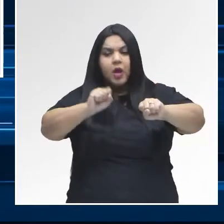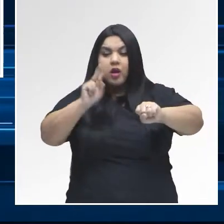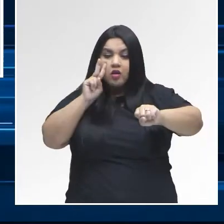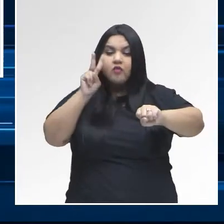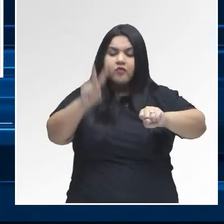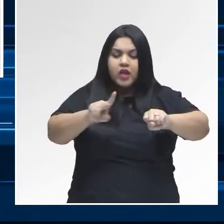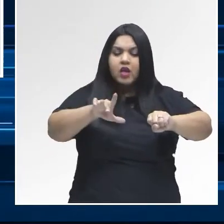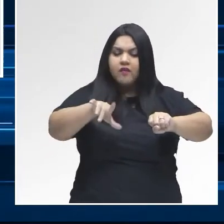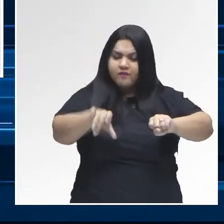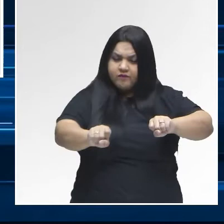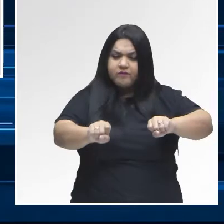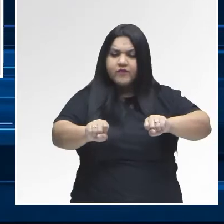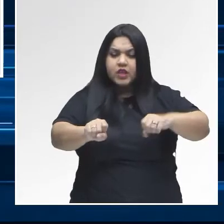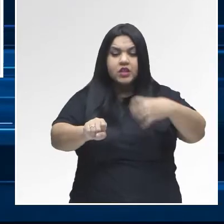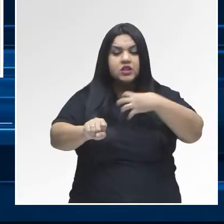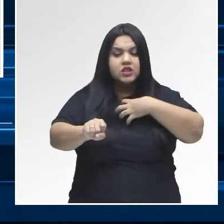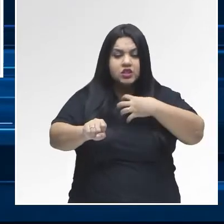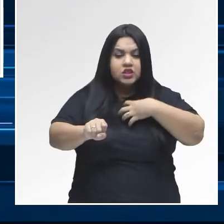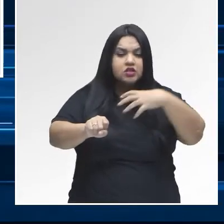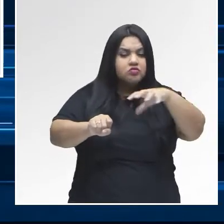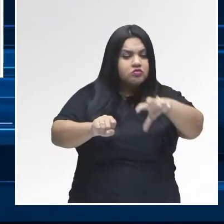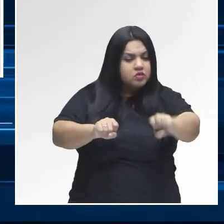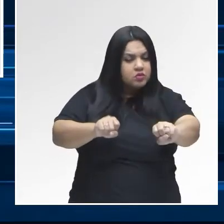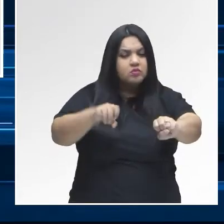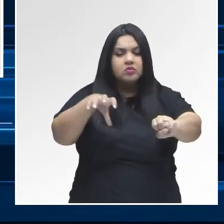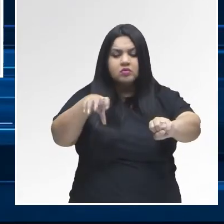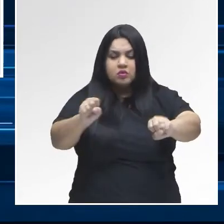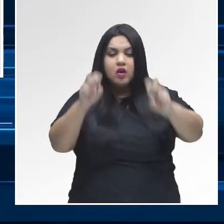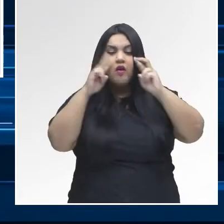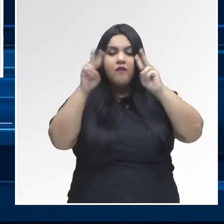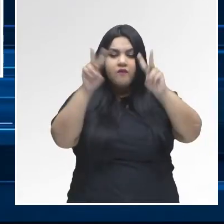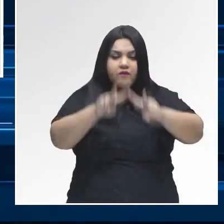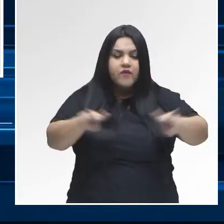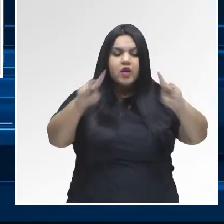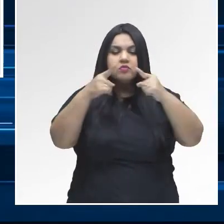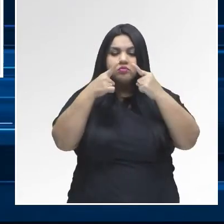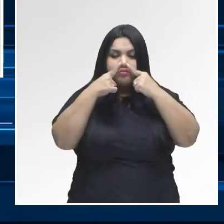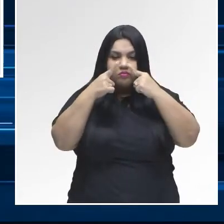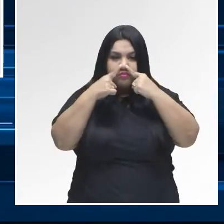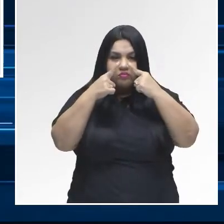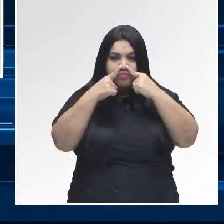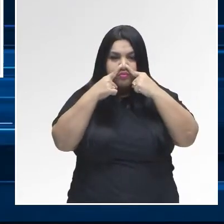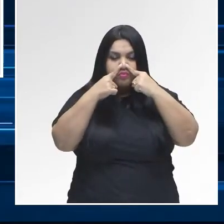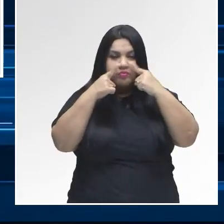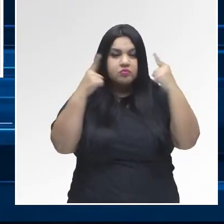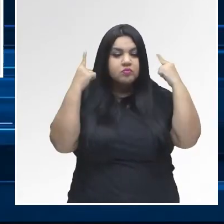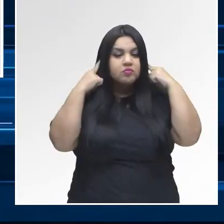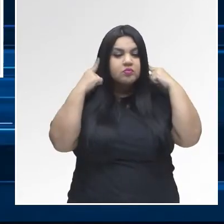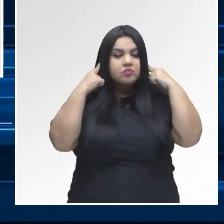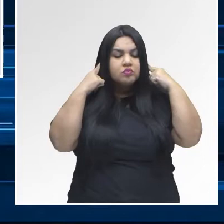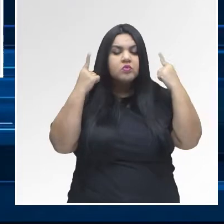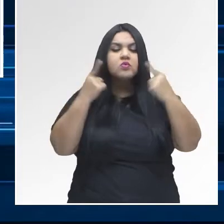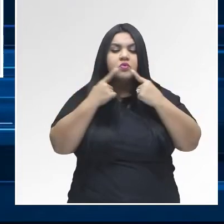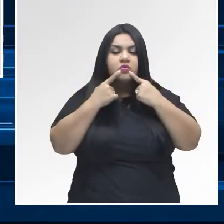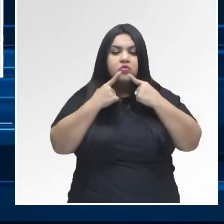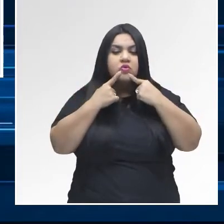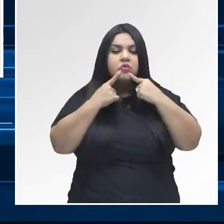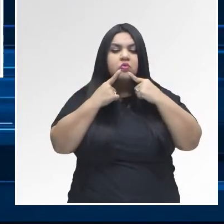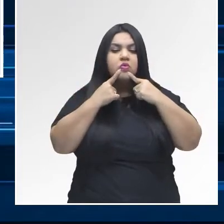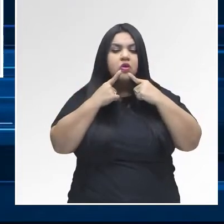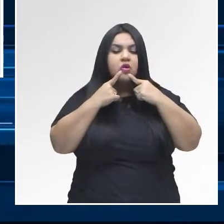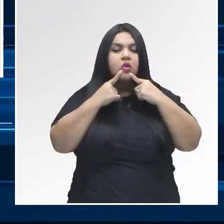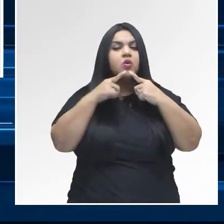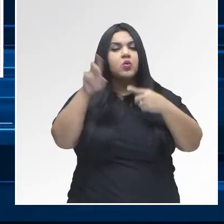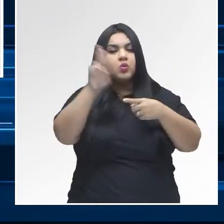gente sente com os nossos sentidos: visão, olfato, audição. Tudo isso pode ser utilizado para quê?